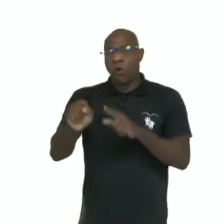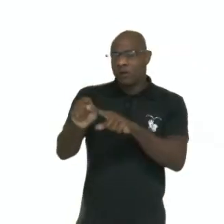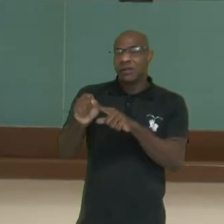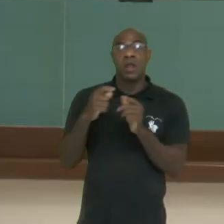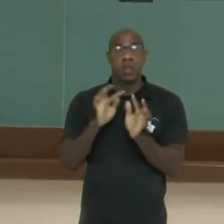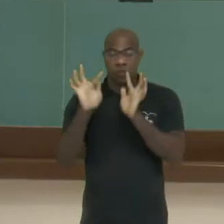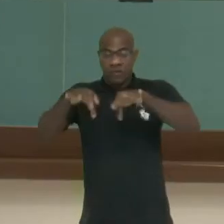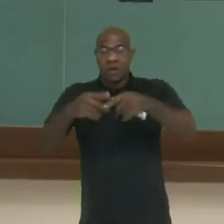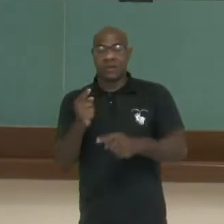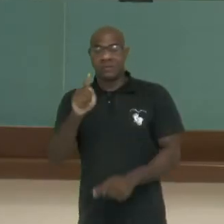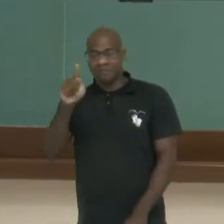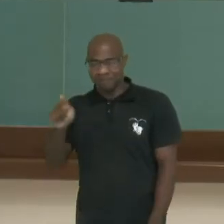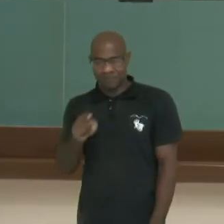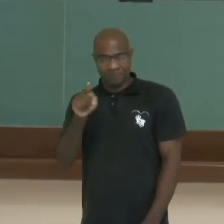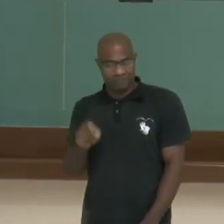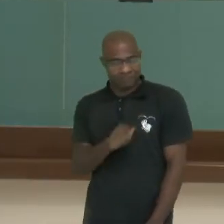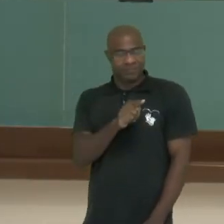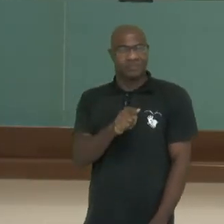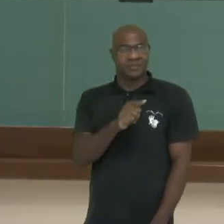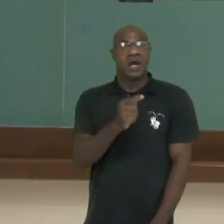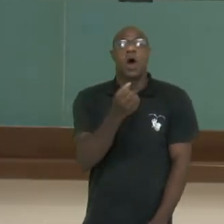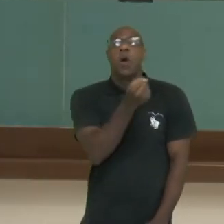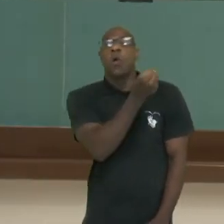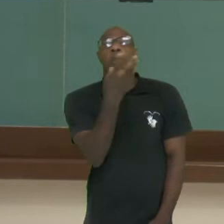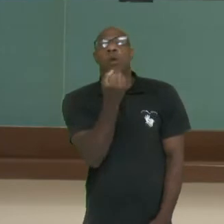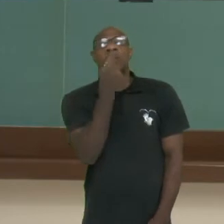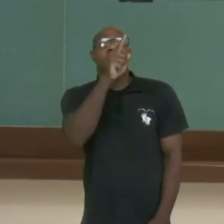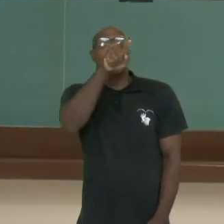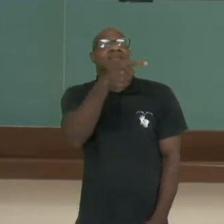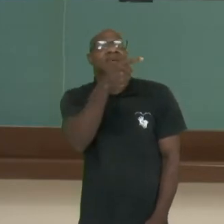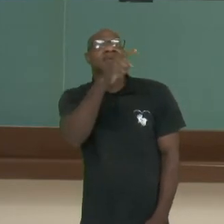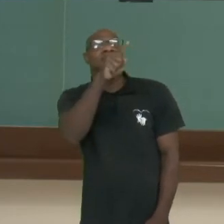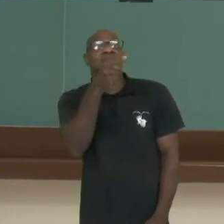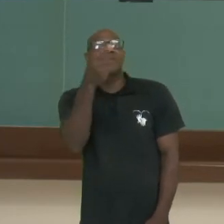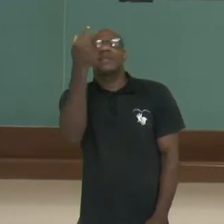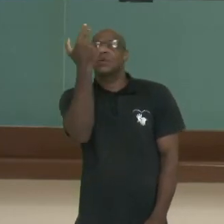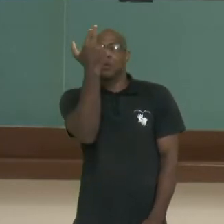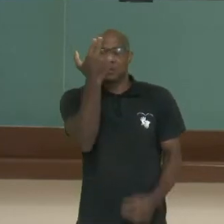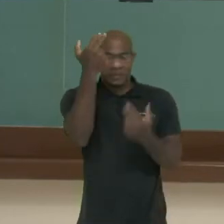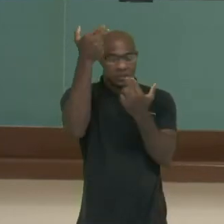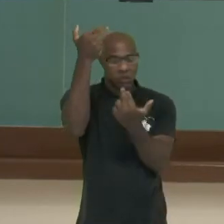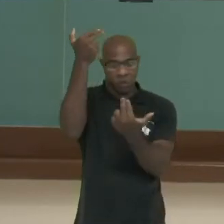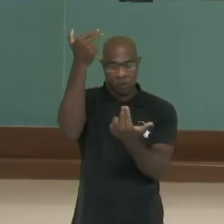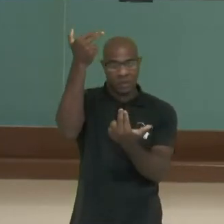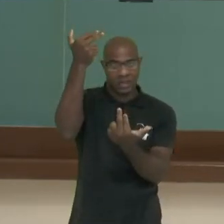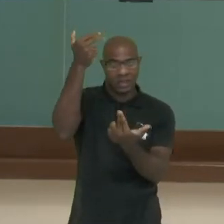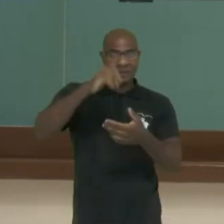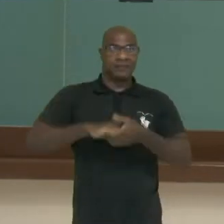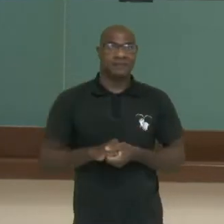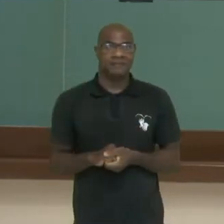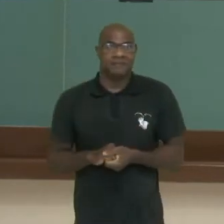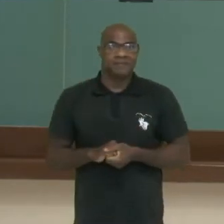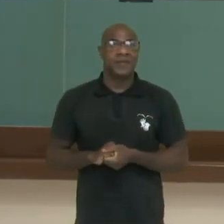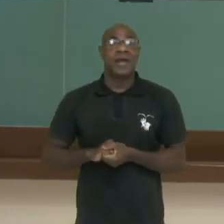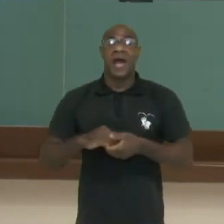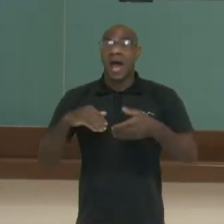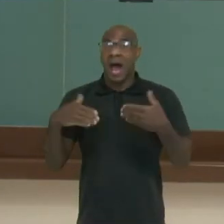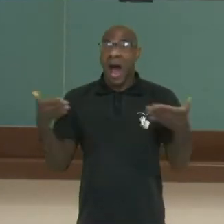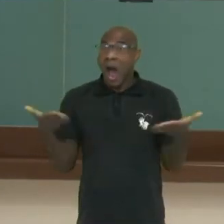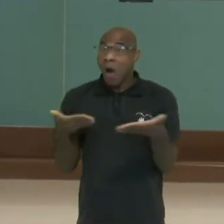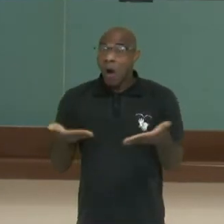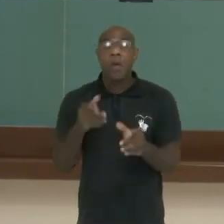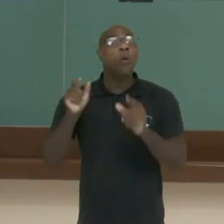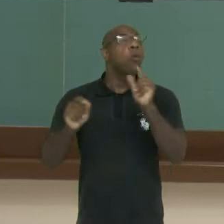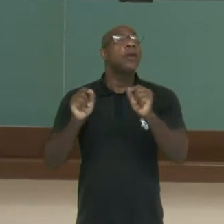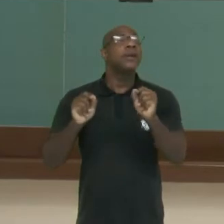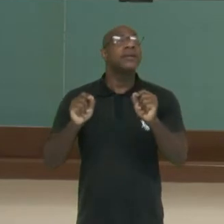gente voltava ali duas casinhas decimais também. Fica, né, igualzinho, né? Duas casinhas decimais, tá?